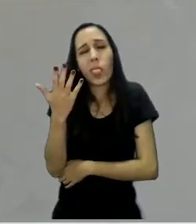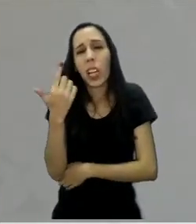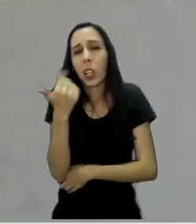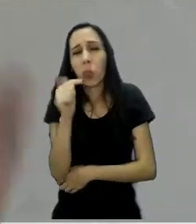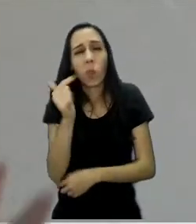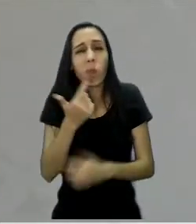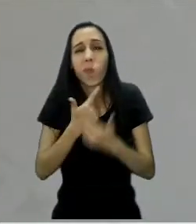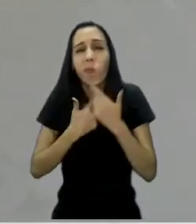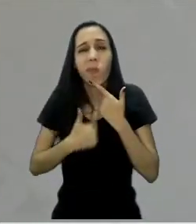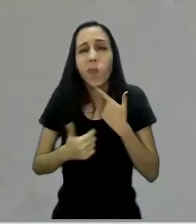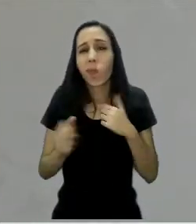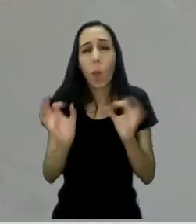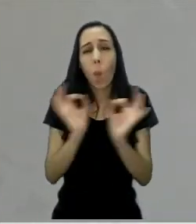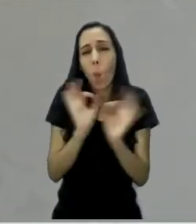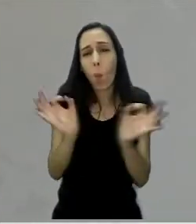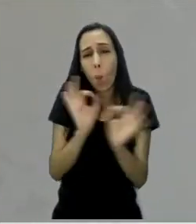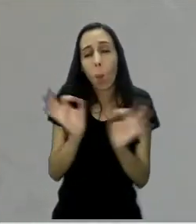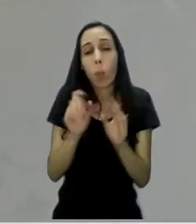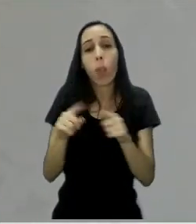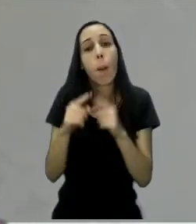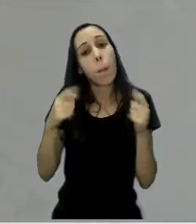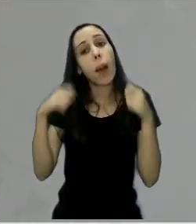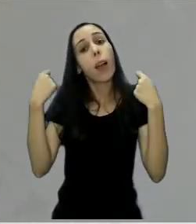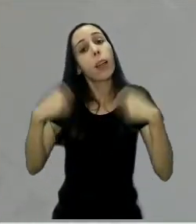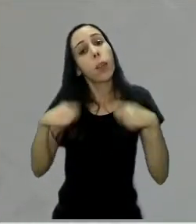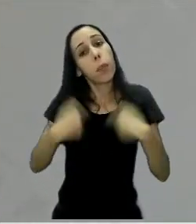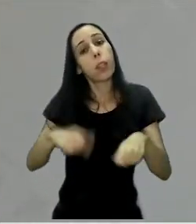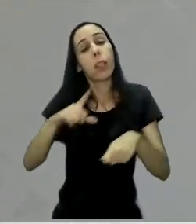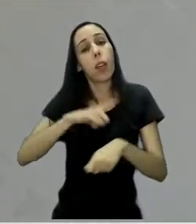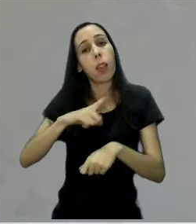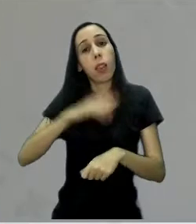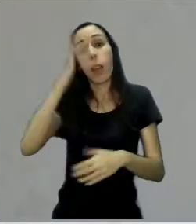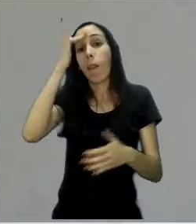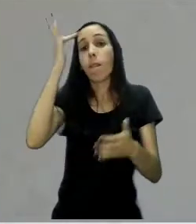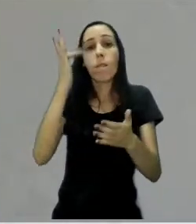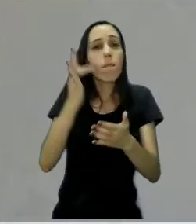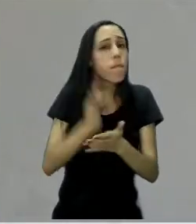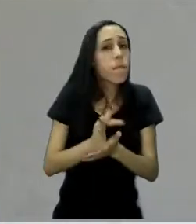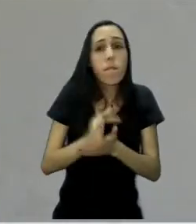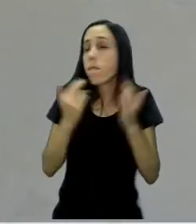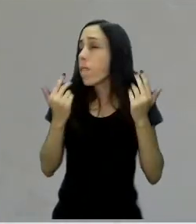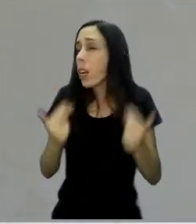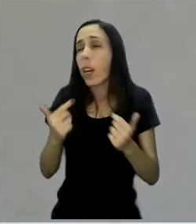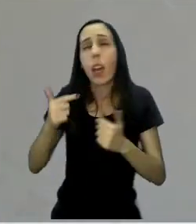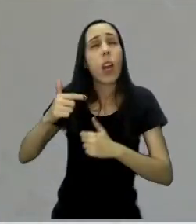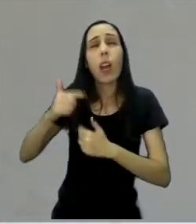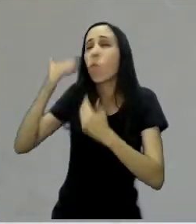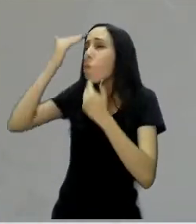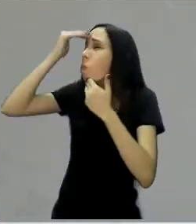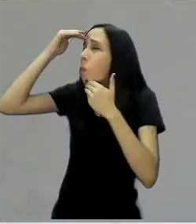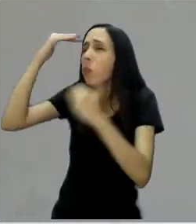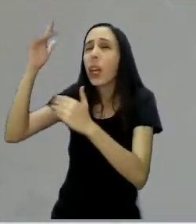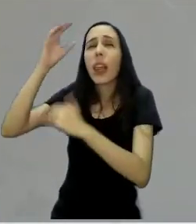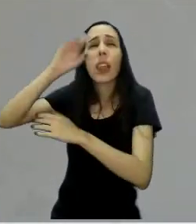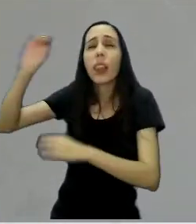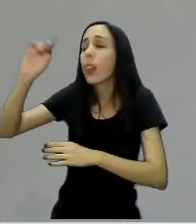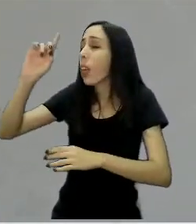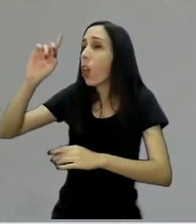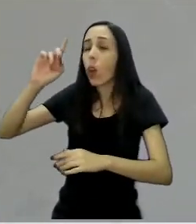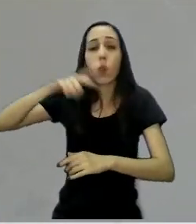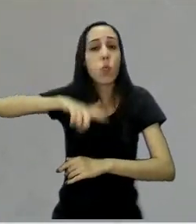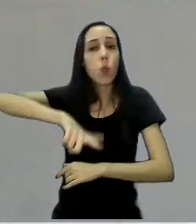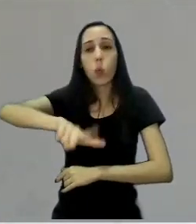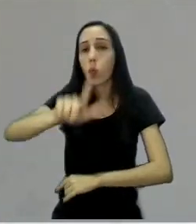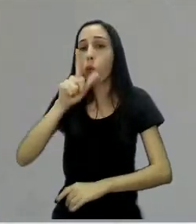gente não tenha vontade de fazer nada, mas ter fé mesmo assim, louvar a Deus mesmo